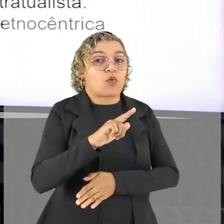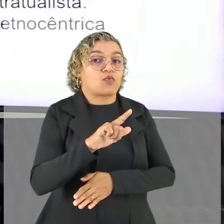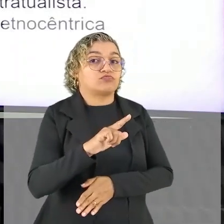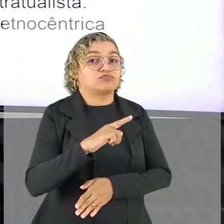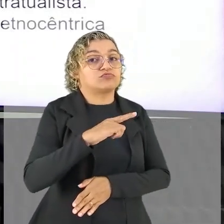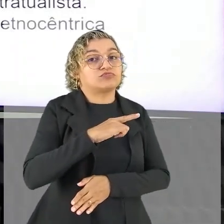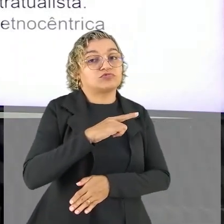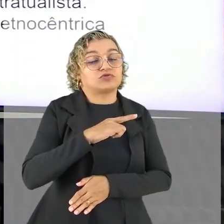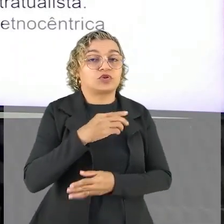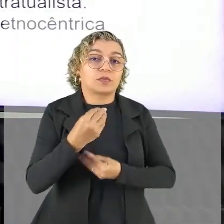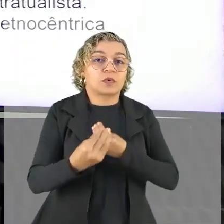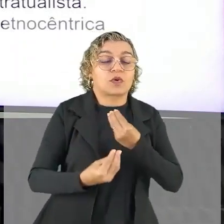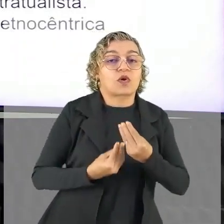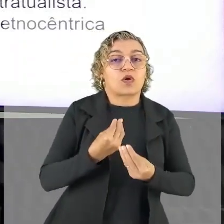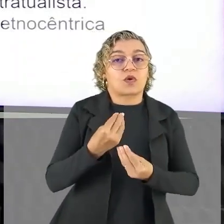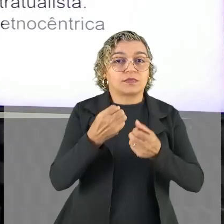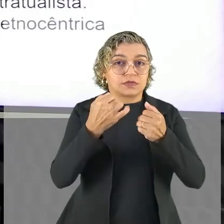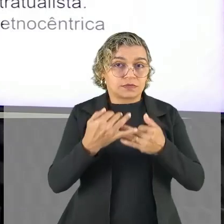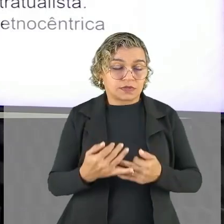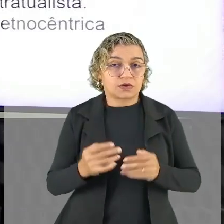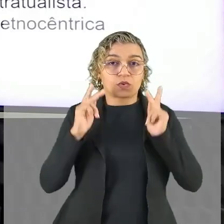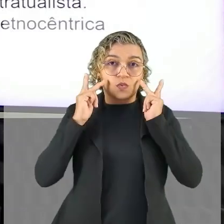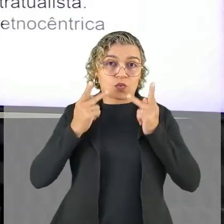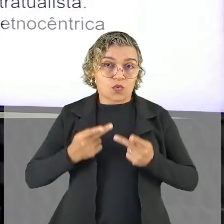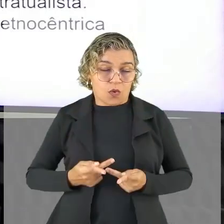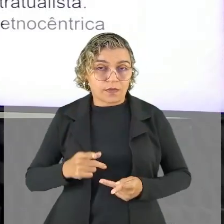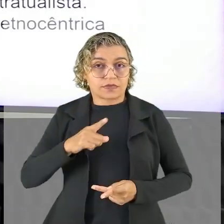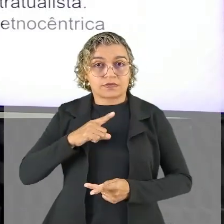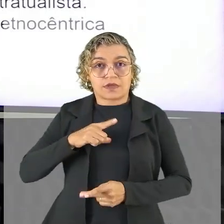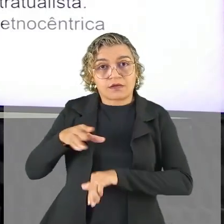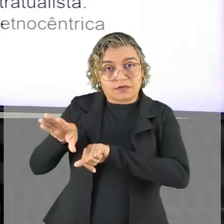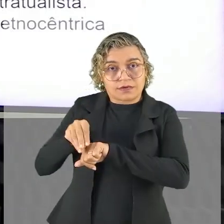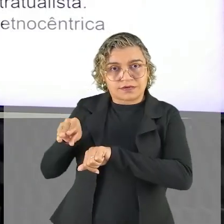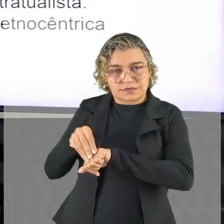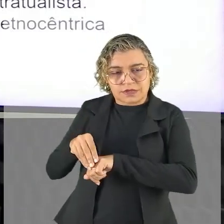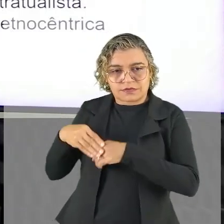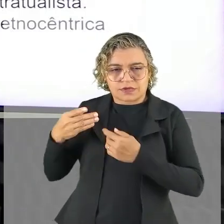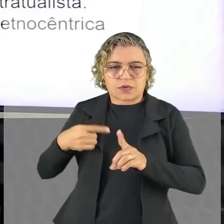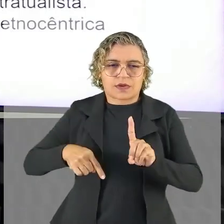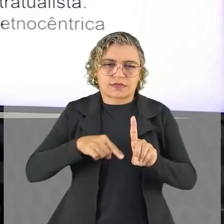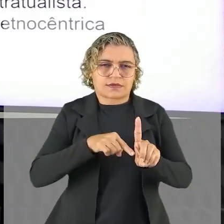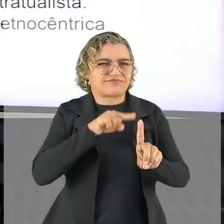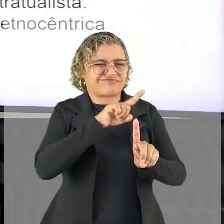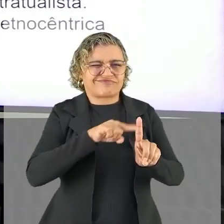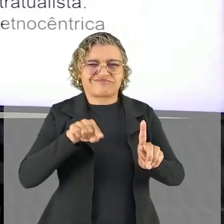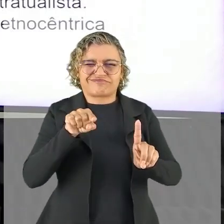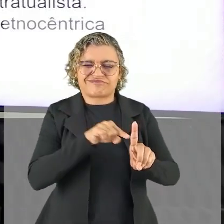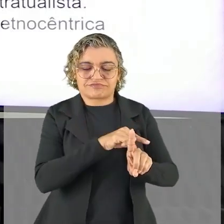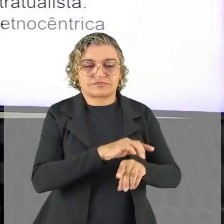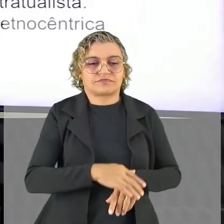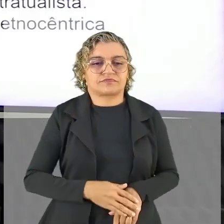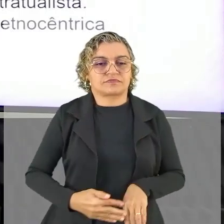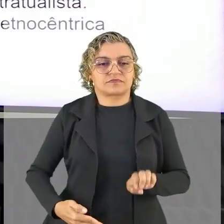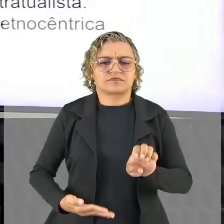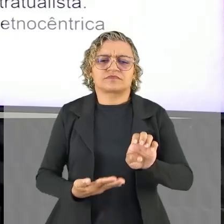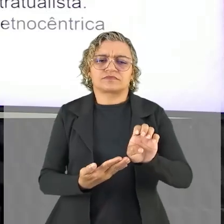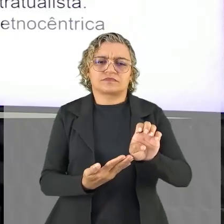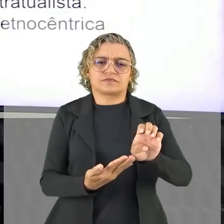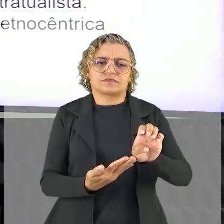de como o homem chega ao conhecimento. Então, a gente pode descartar também a letra D. Vamos ver o que diz a letra